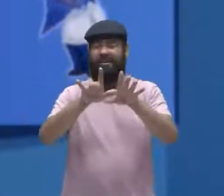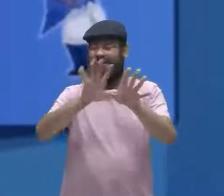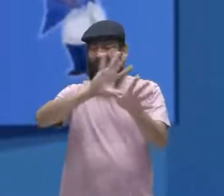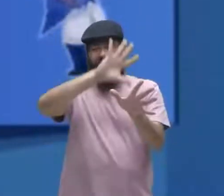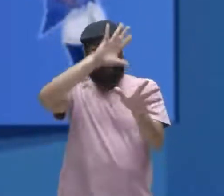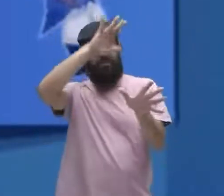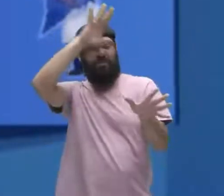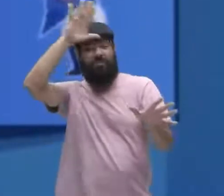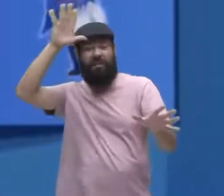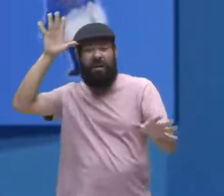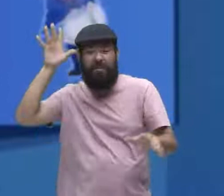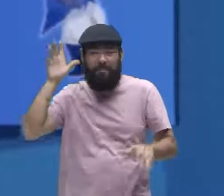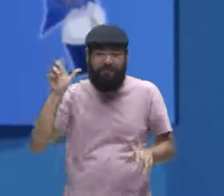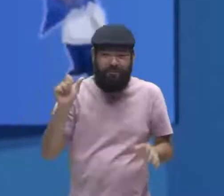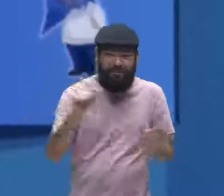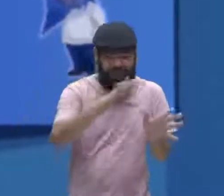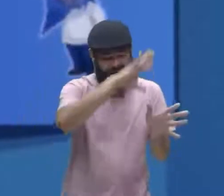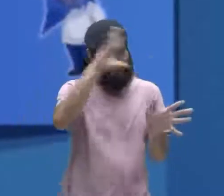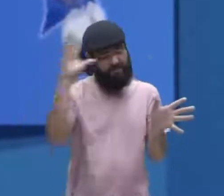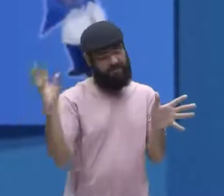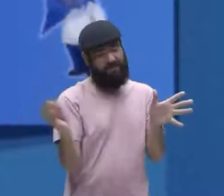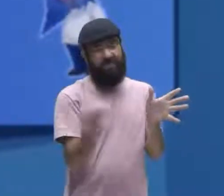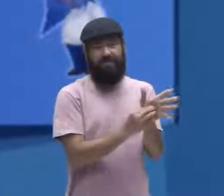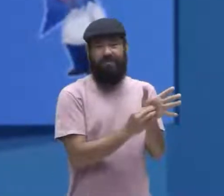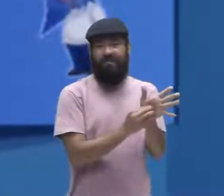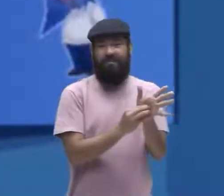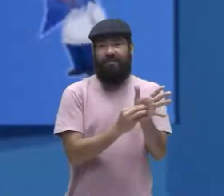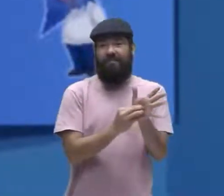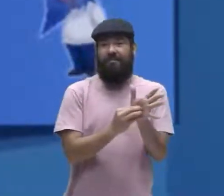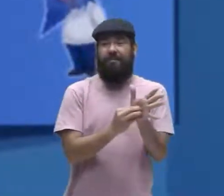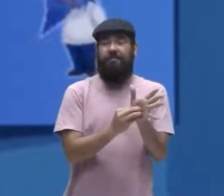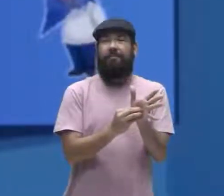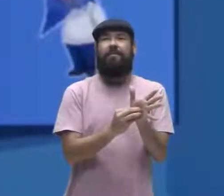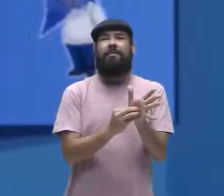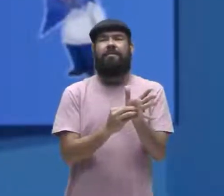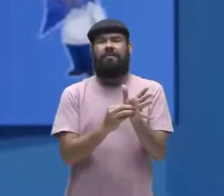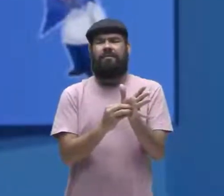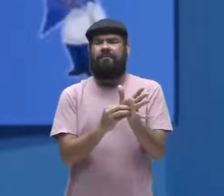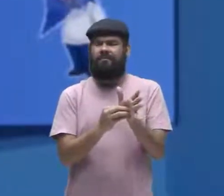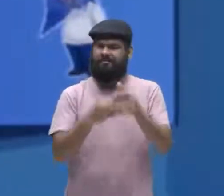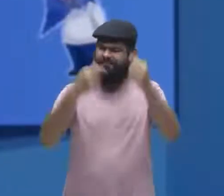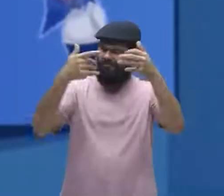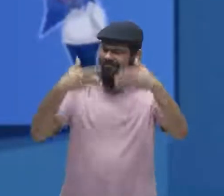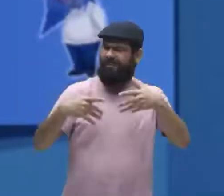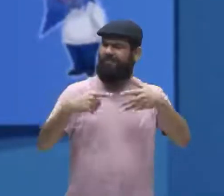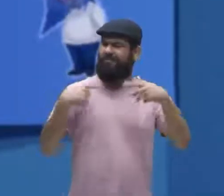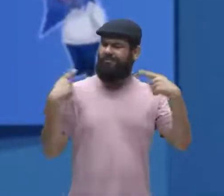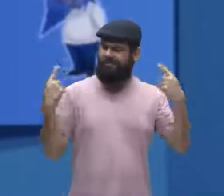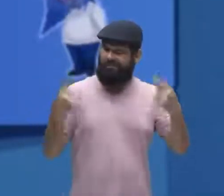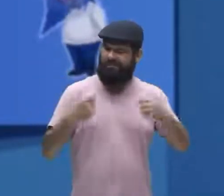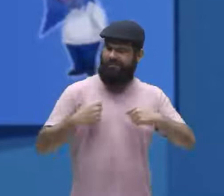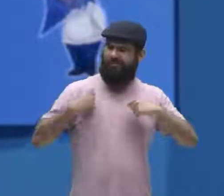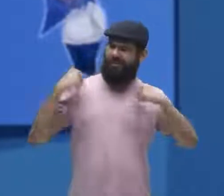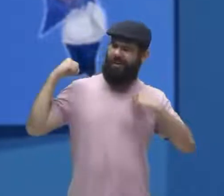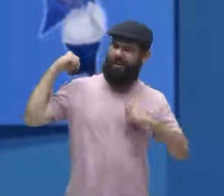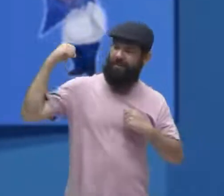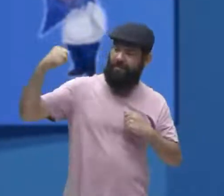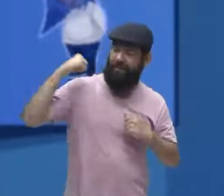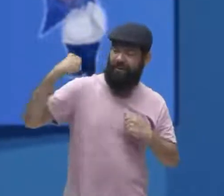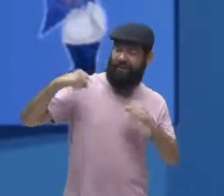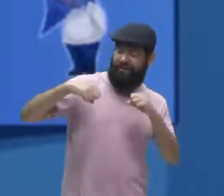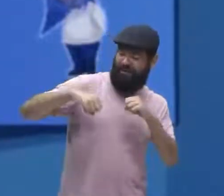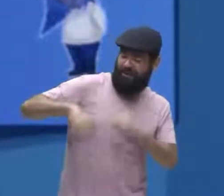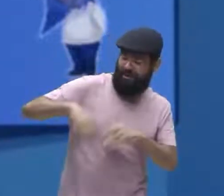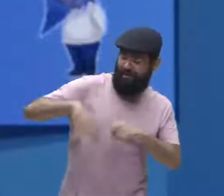Amazonas. E falar que nós estamos, assim, nessa campanha, campanha do Setembro Amarelo, conectando